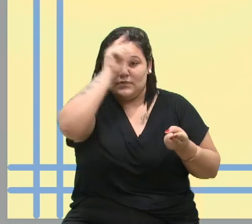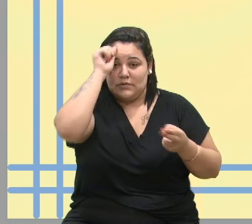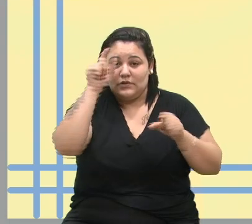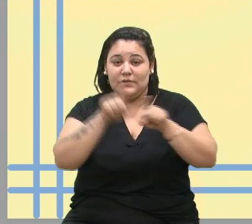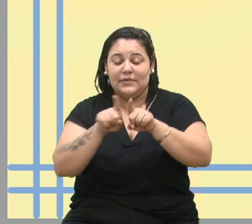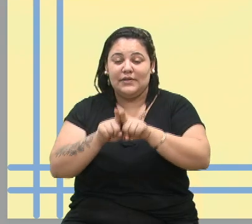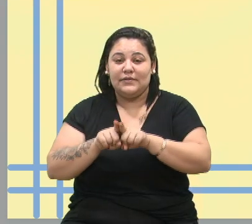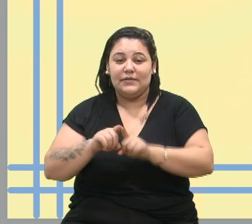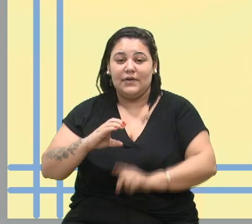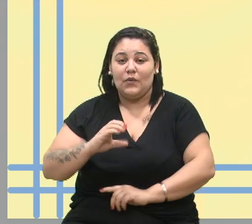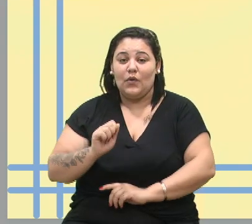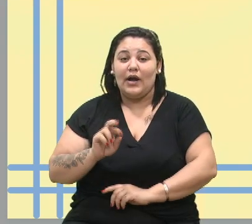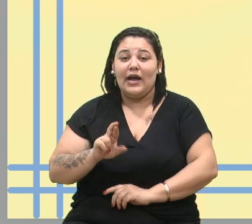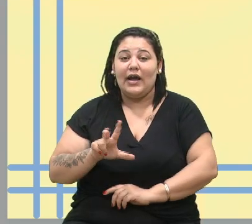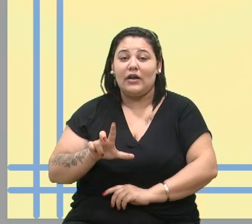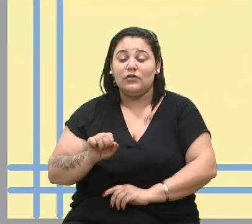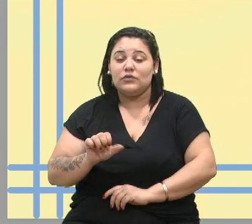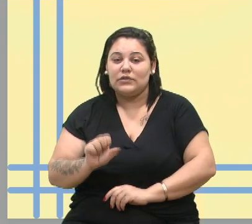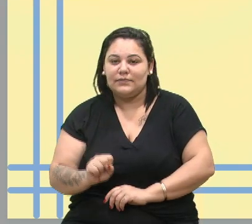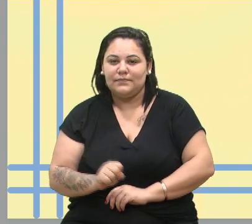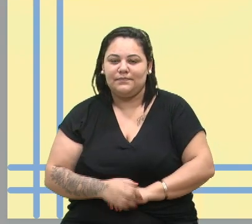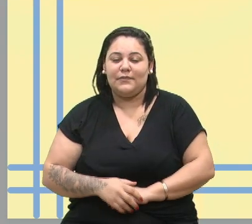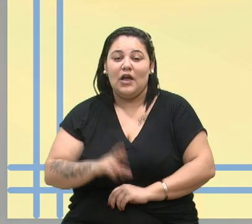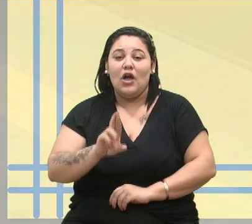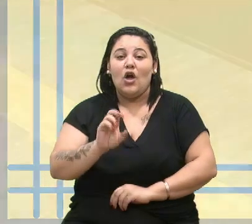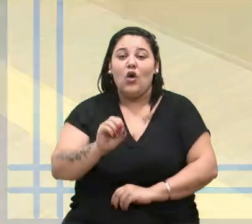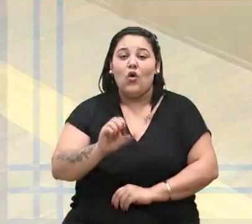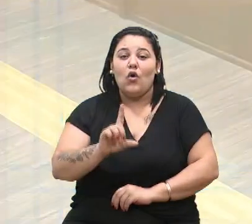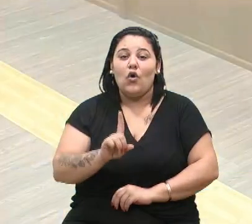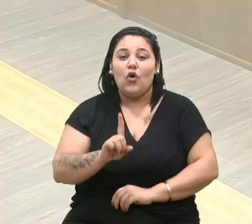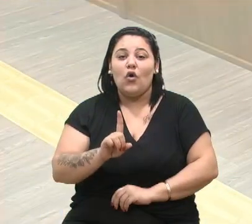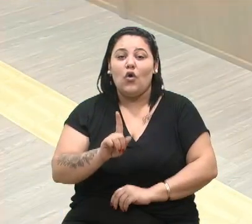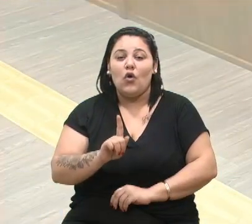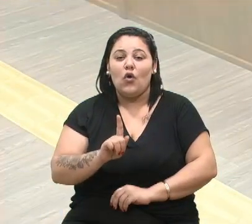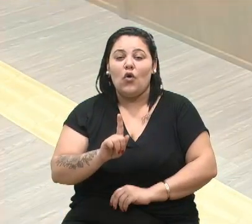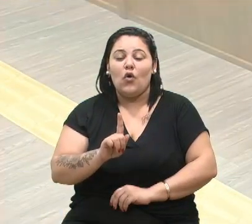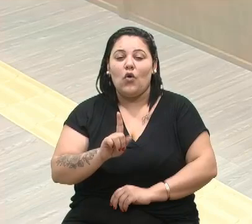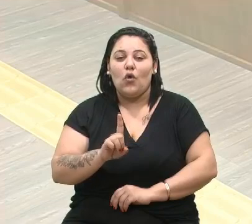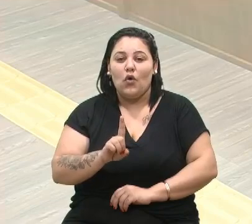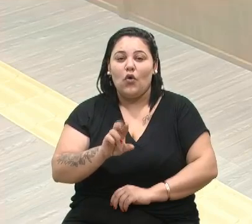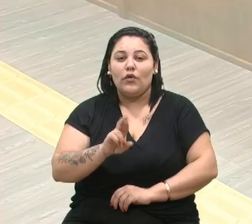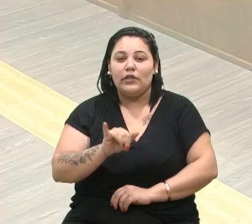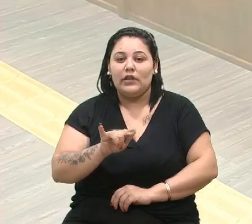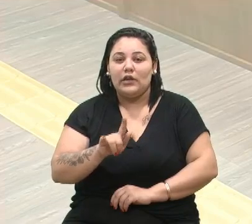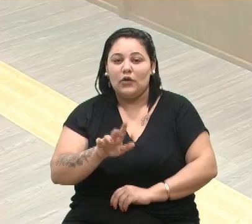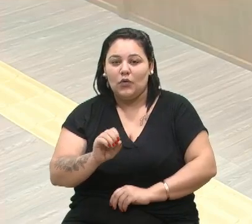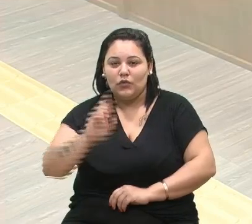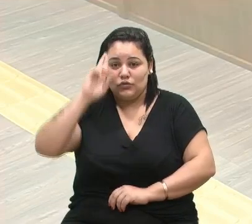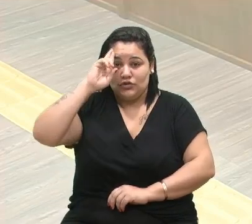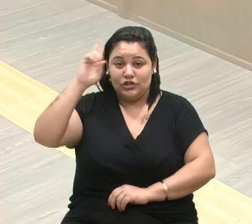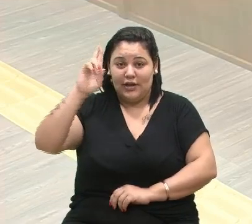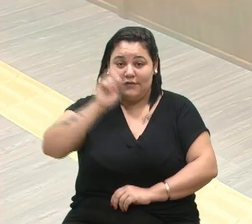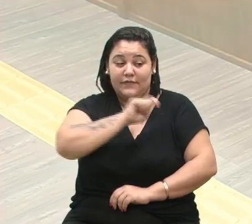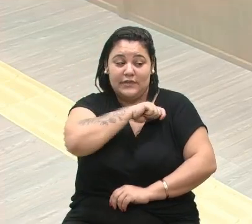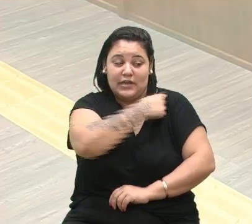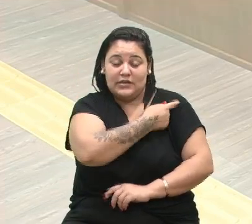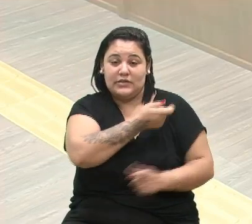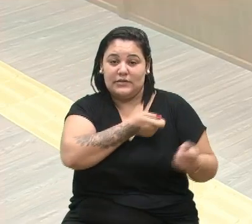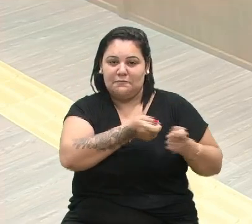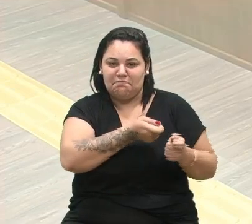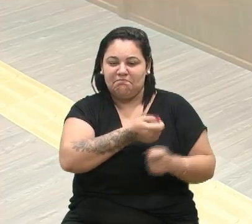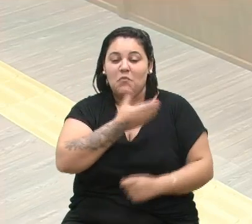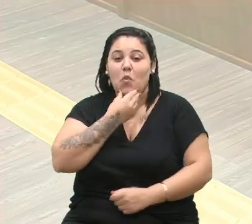Carlos Giovanni Fontana, Rodrigo Lazarotto, diretor da fiscalização da S1000, o senhor Vitor,